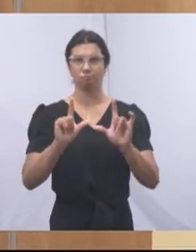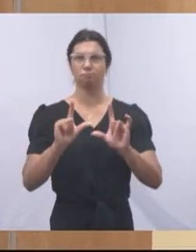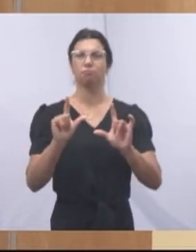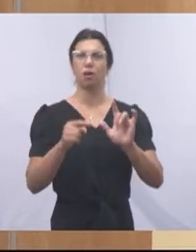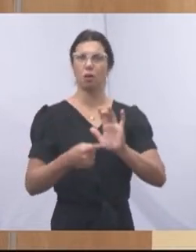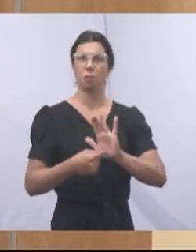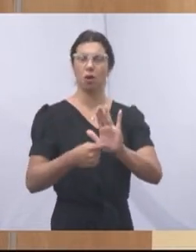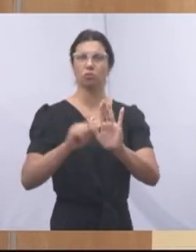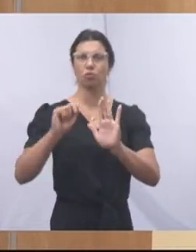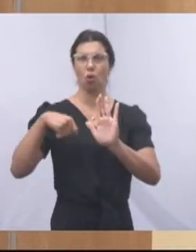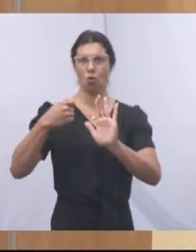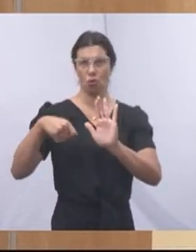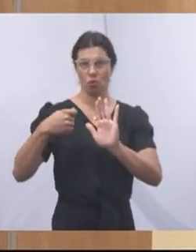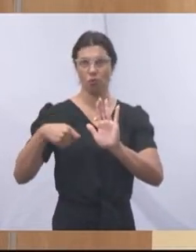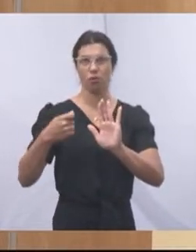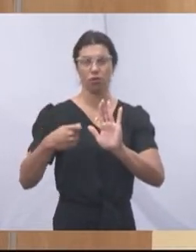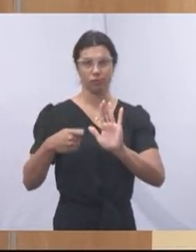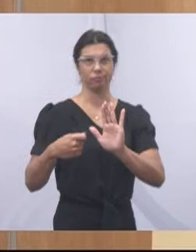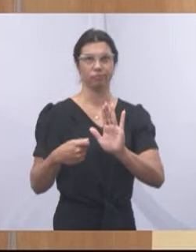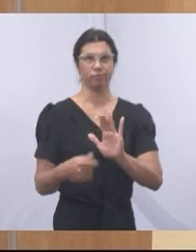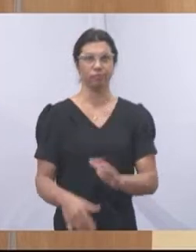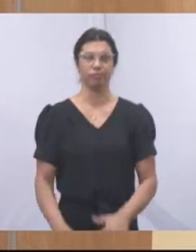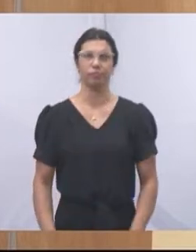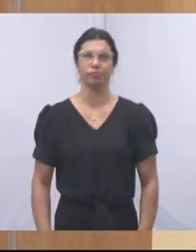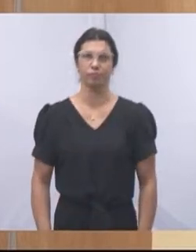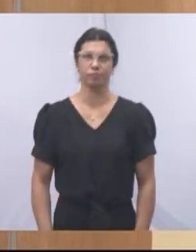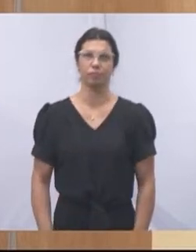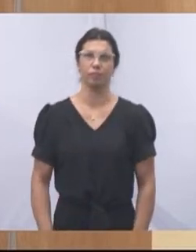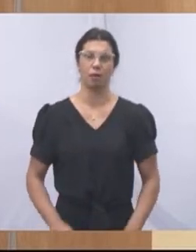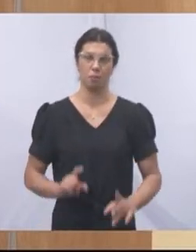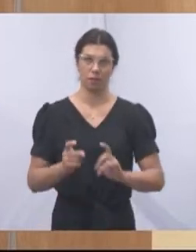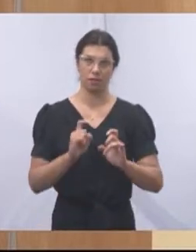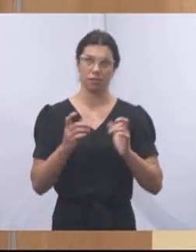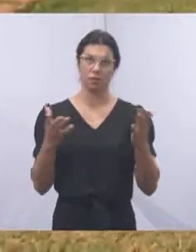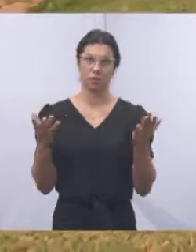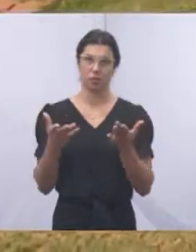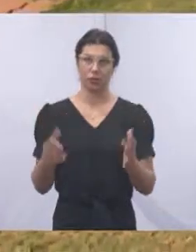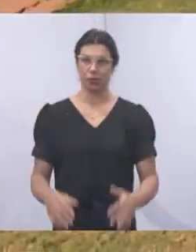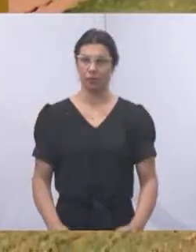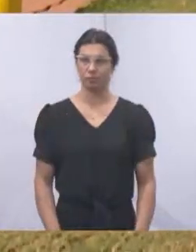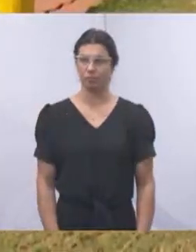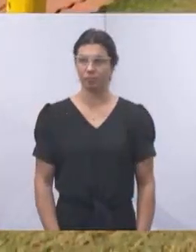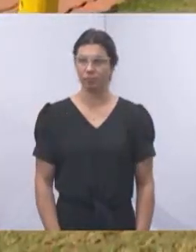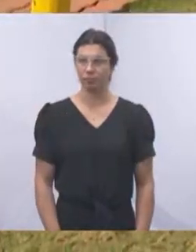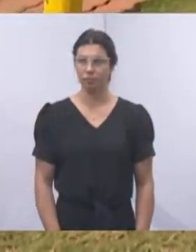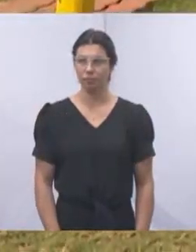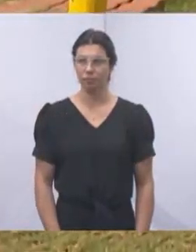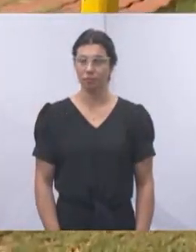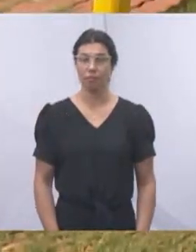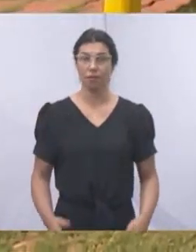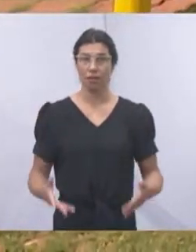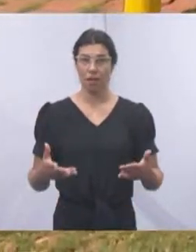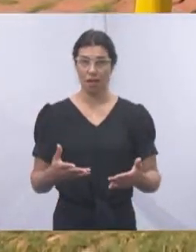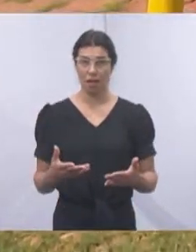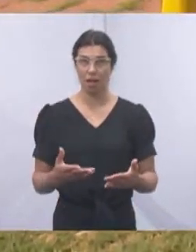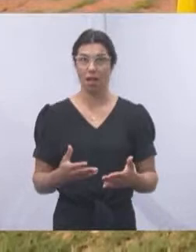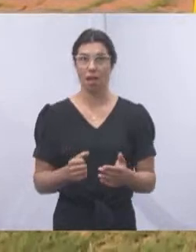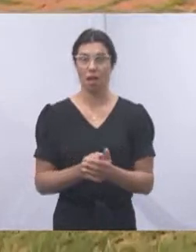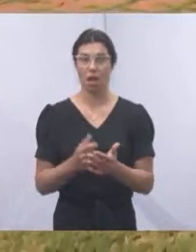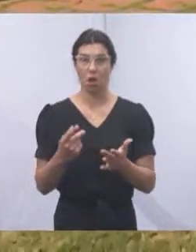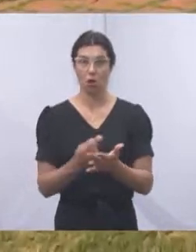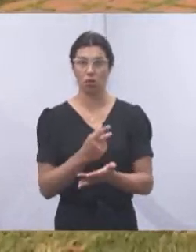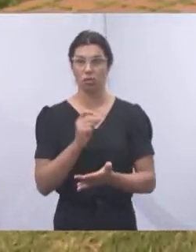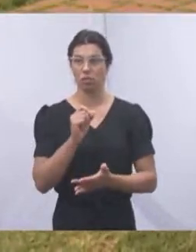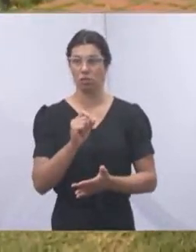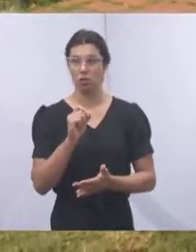agora um vídeo que foi feito também para essa sessão. Vai ser apreciado em breve na sessão